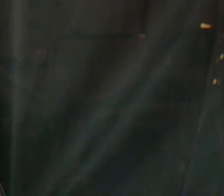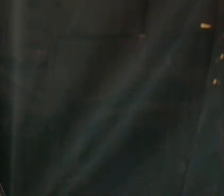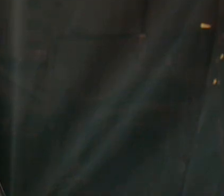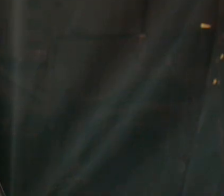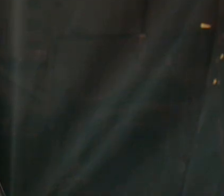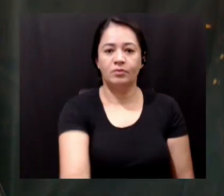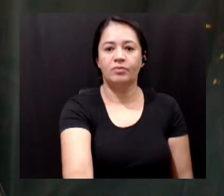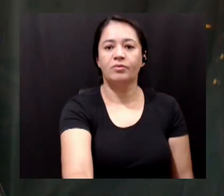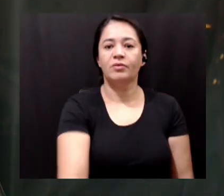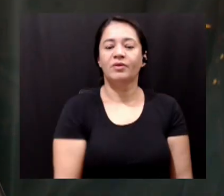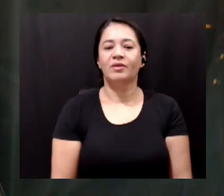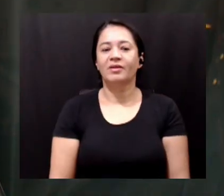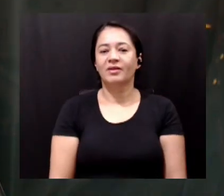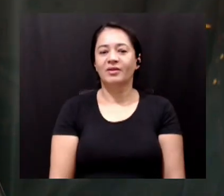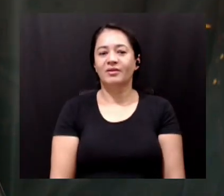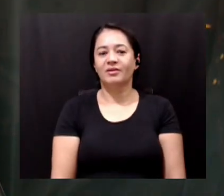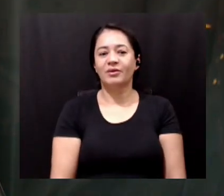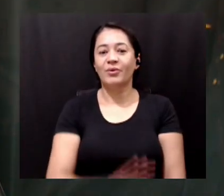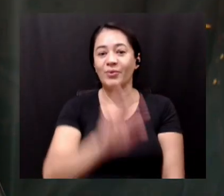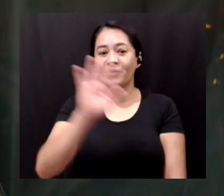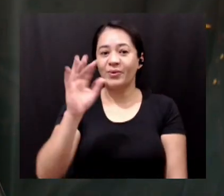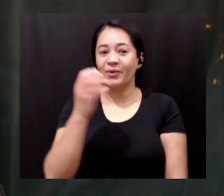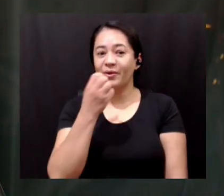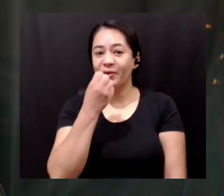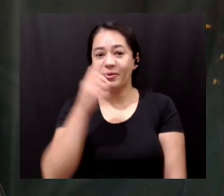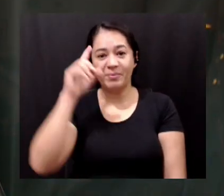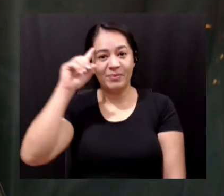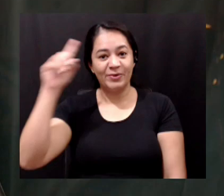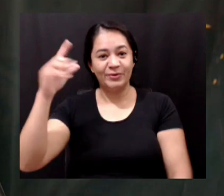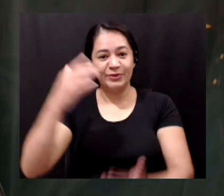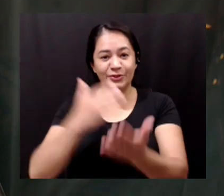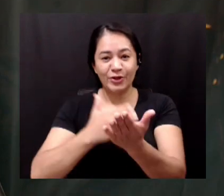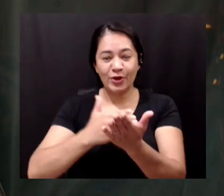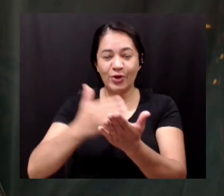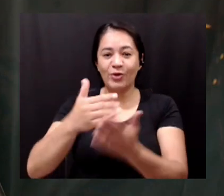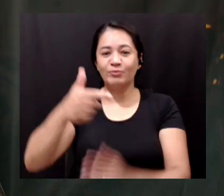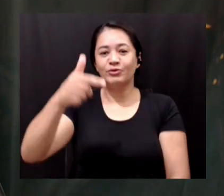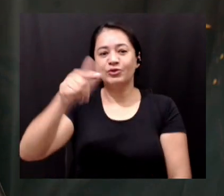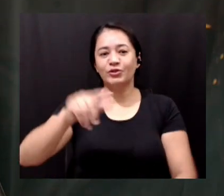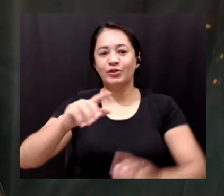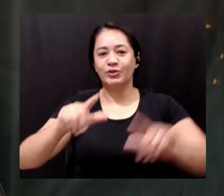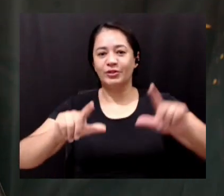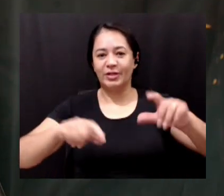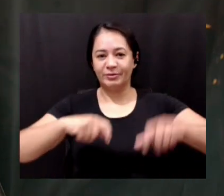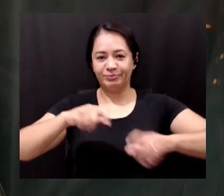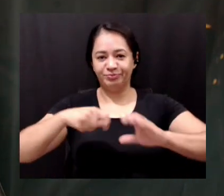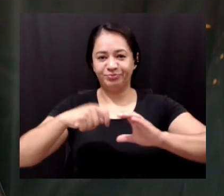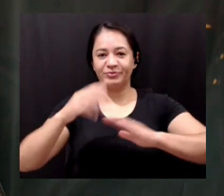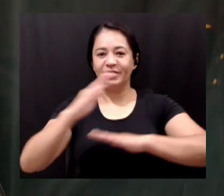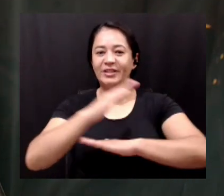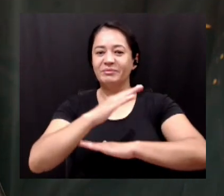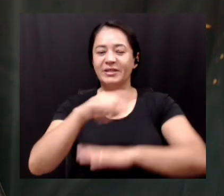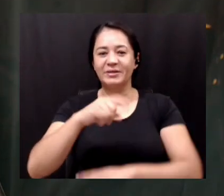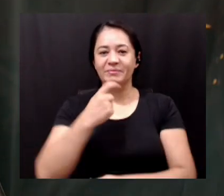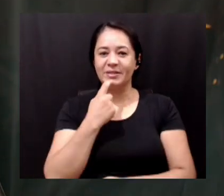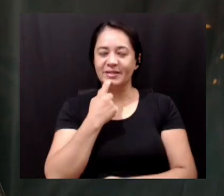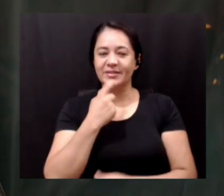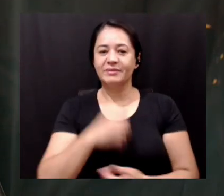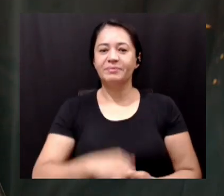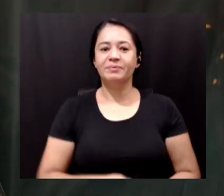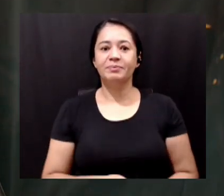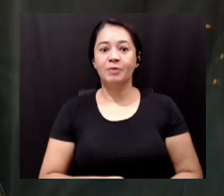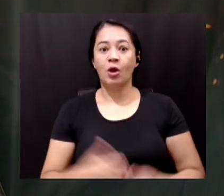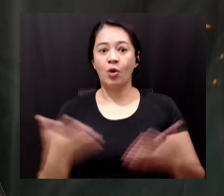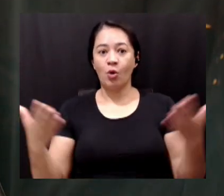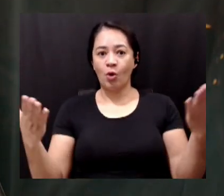Olá, bom dia! Estamos começando mais uma edição do Estúdio Câmara, aqui na TV Câmara Campinas. Hoje é